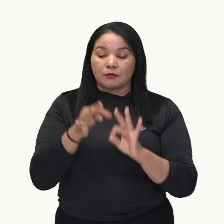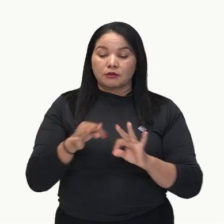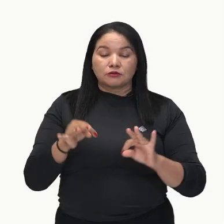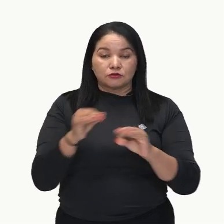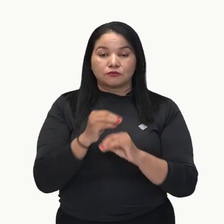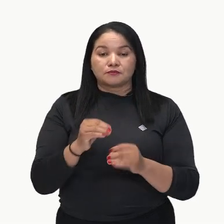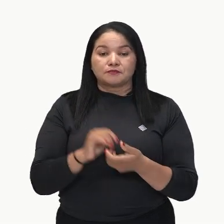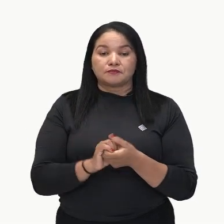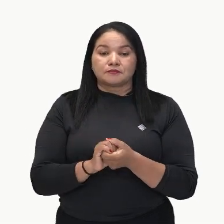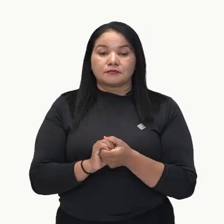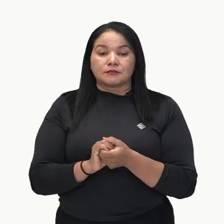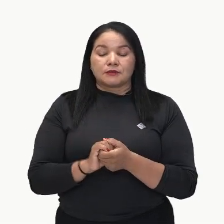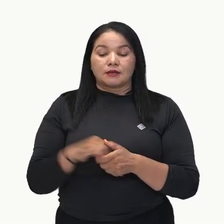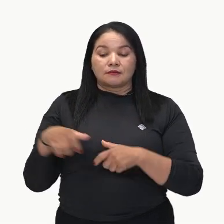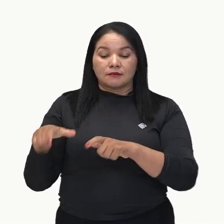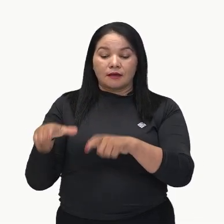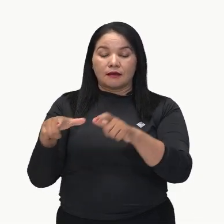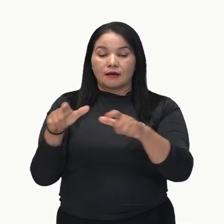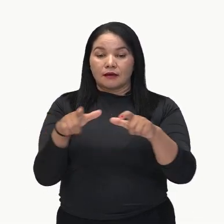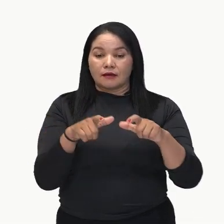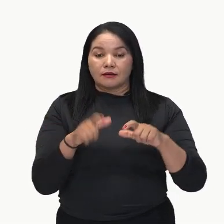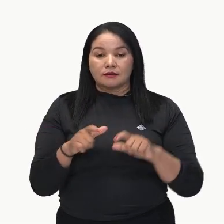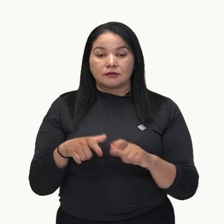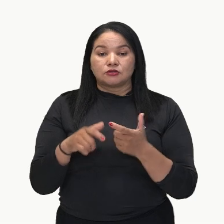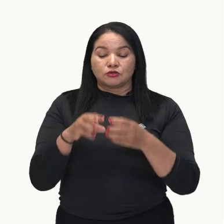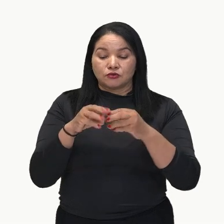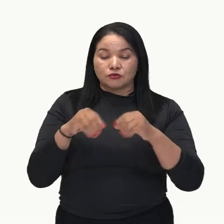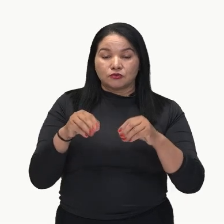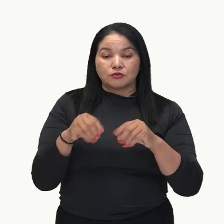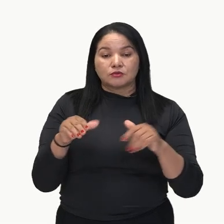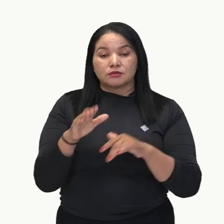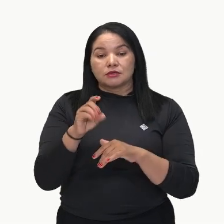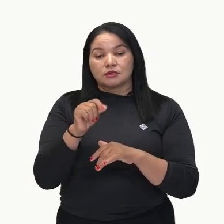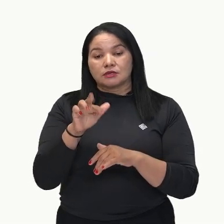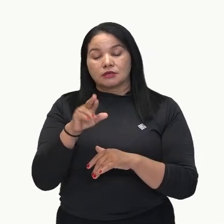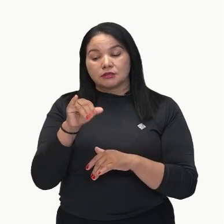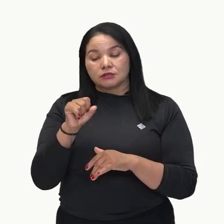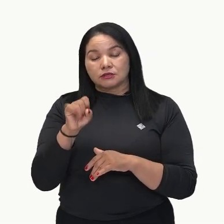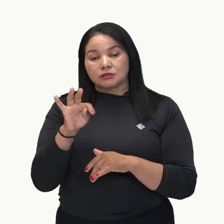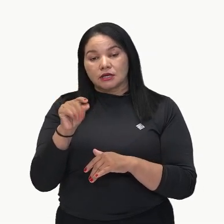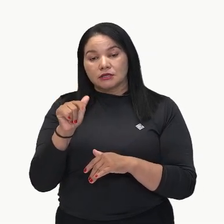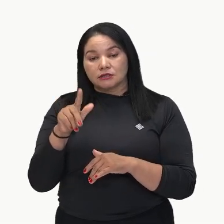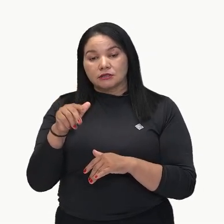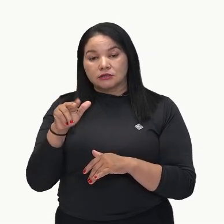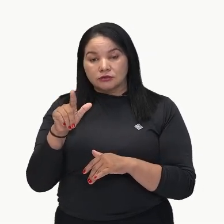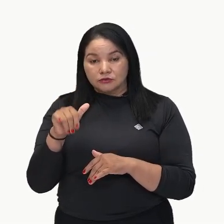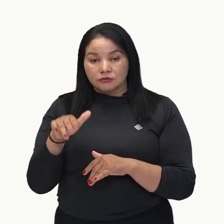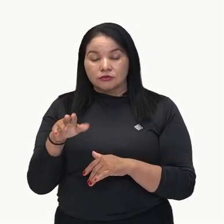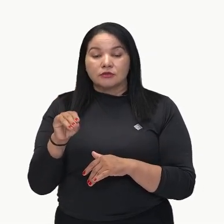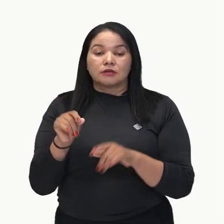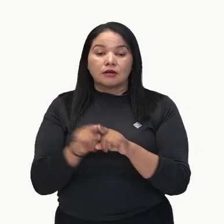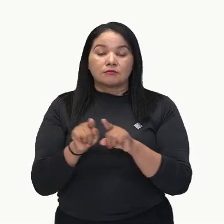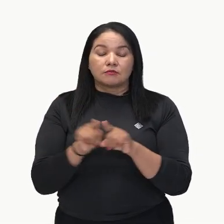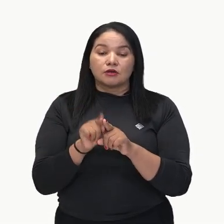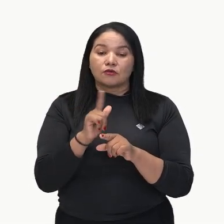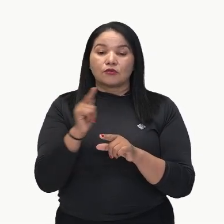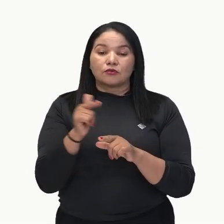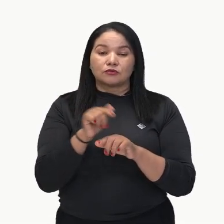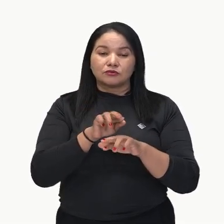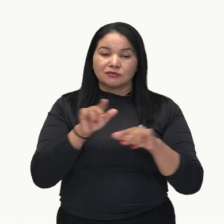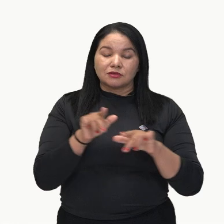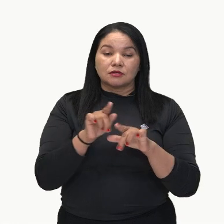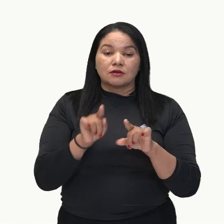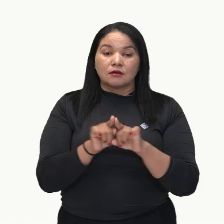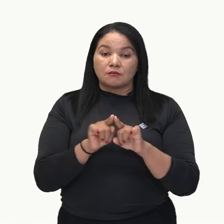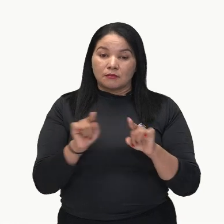Buscando áreas principalmente de escudos cristalinos, né, e dobramentos modernos a gente quase não observa nessa região, mas